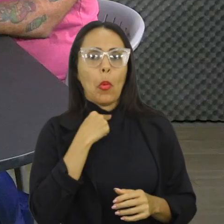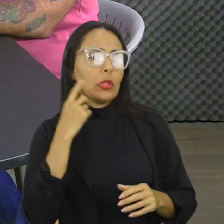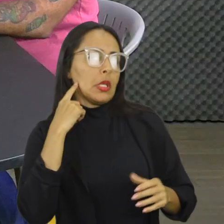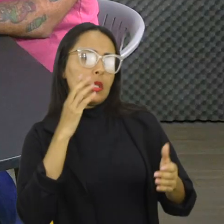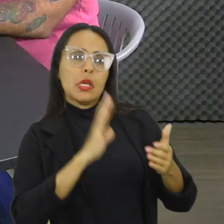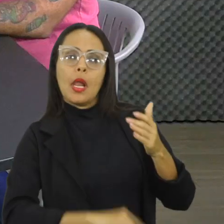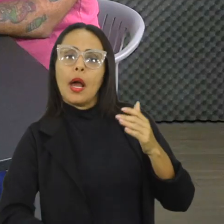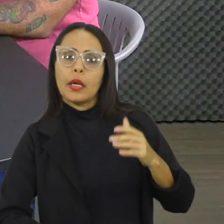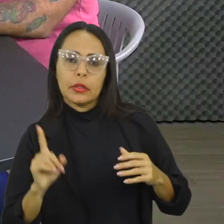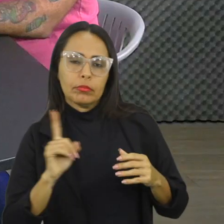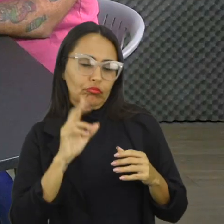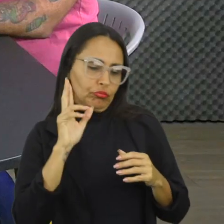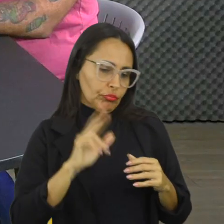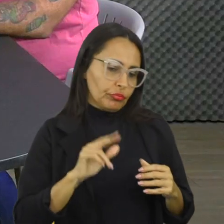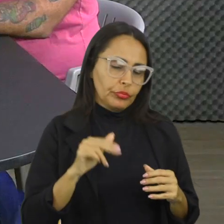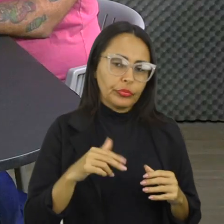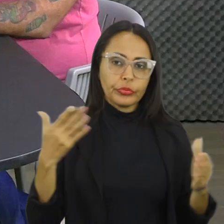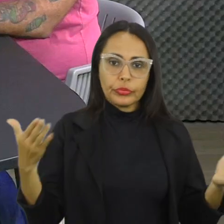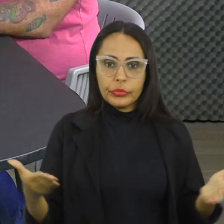dele. Hoje, inclusive, a gente